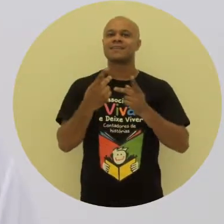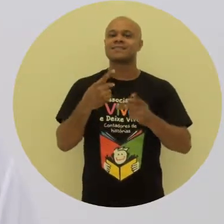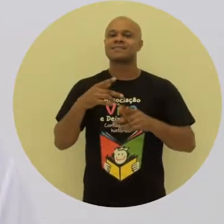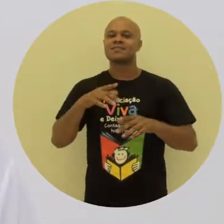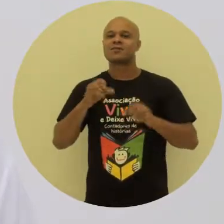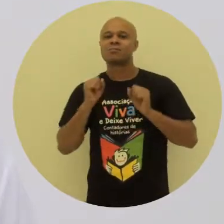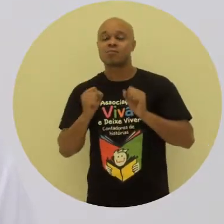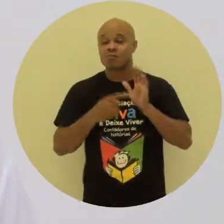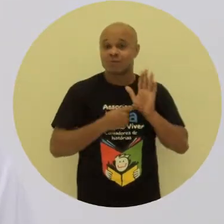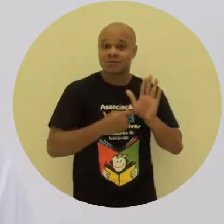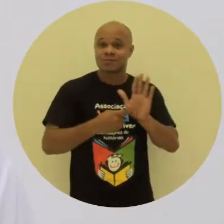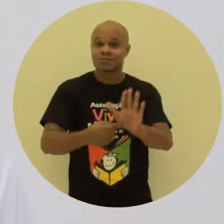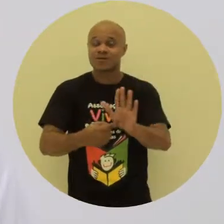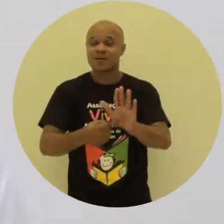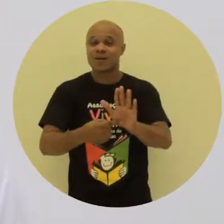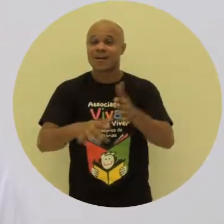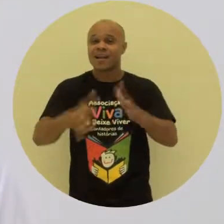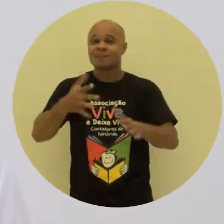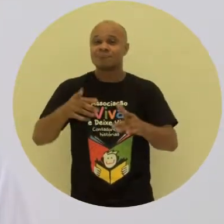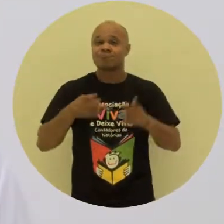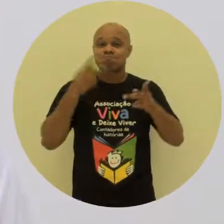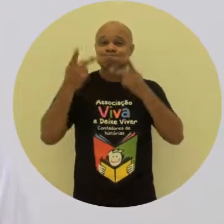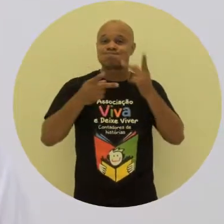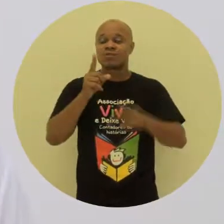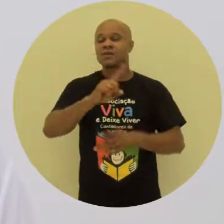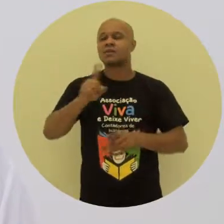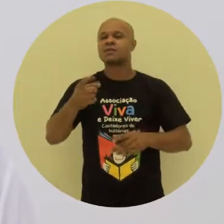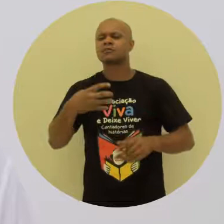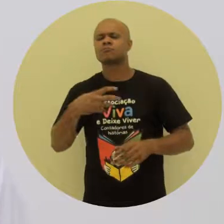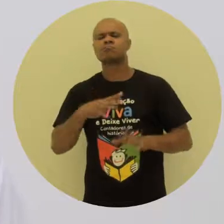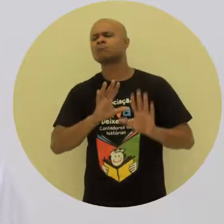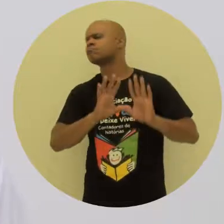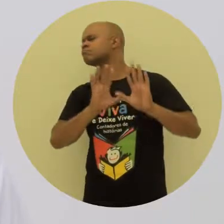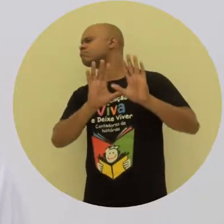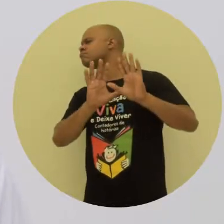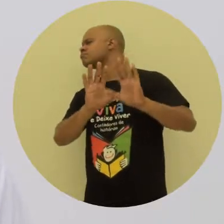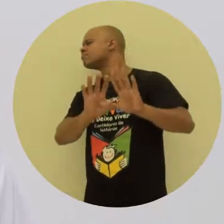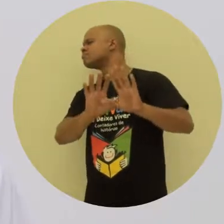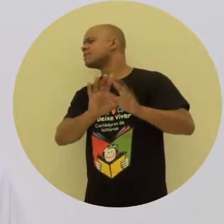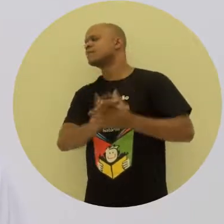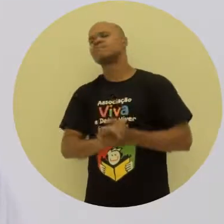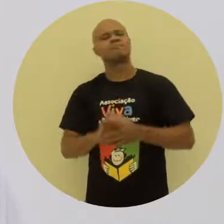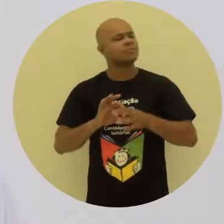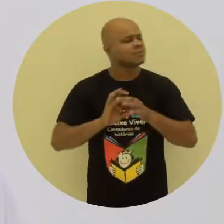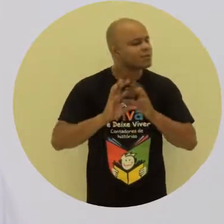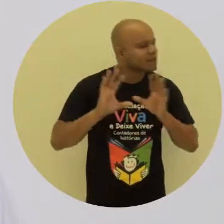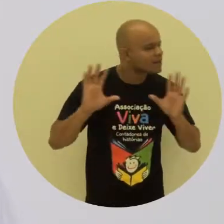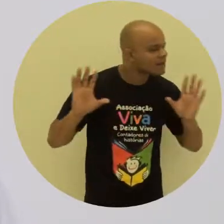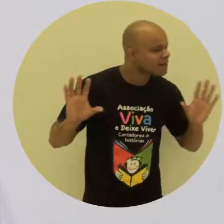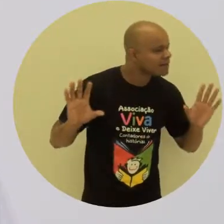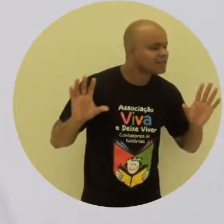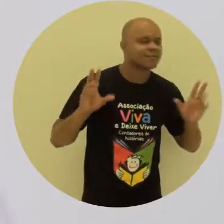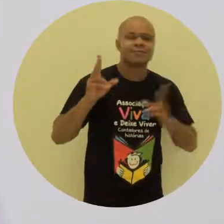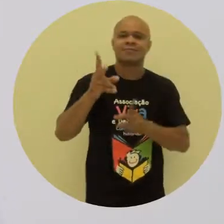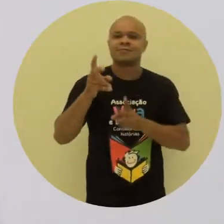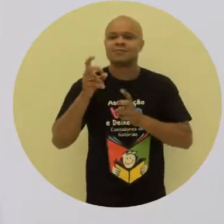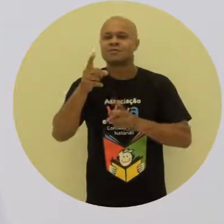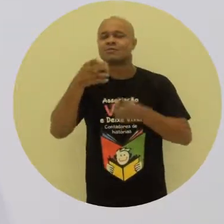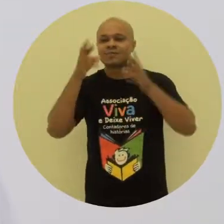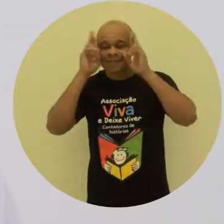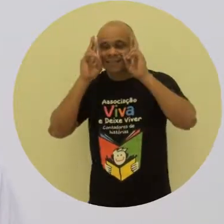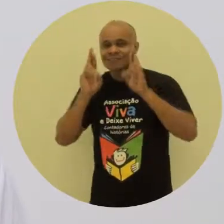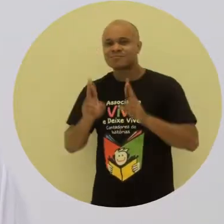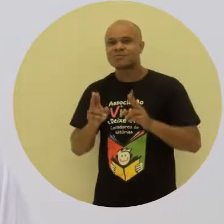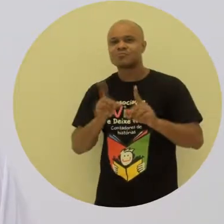né? Ao se apresentar e você escutou um não, não insista. A criança naturalmente vai perceber que